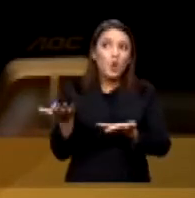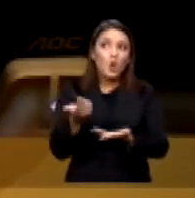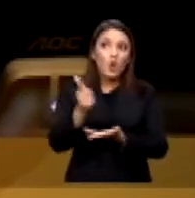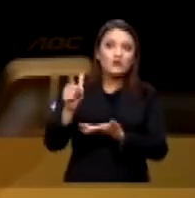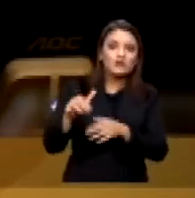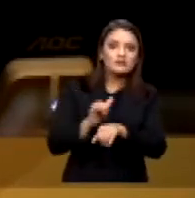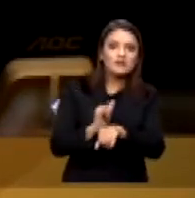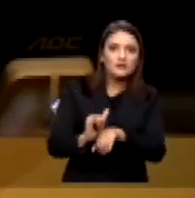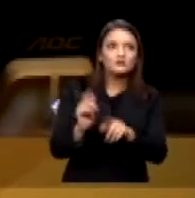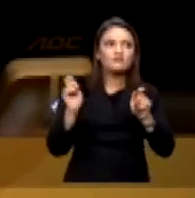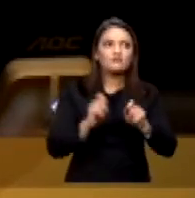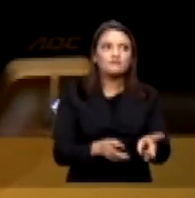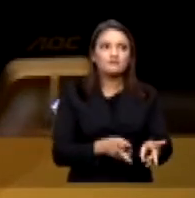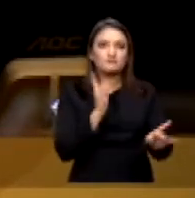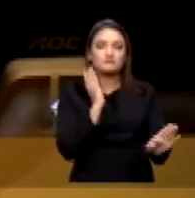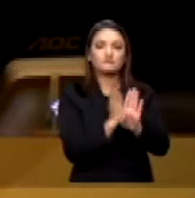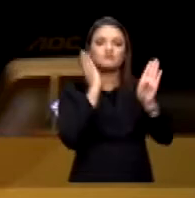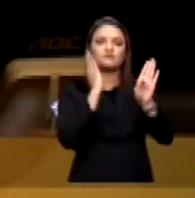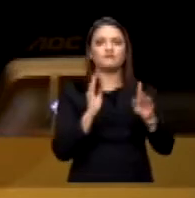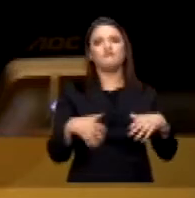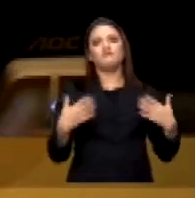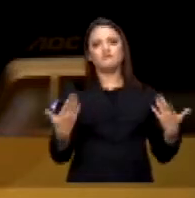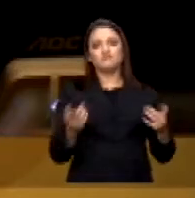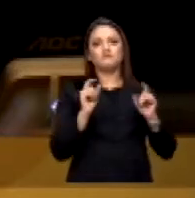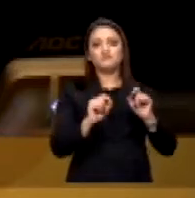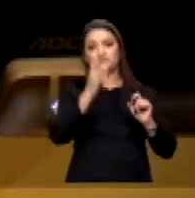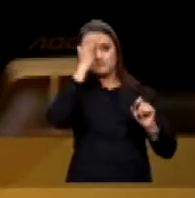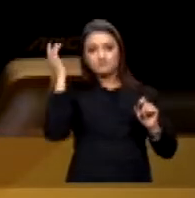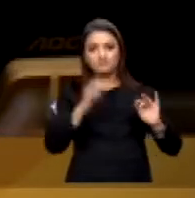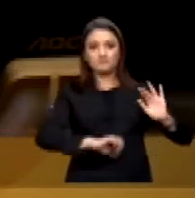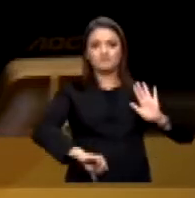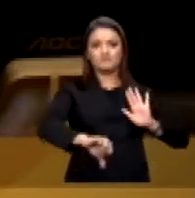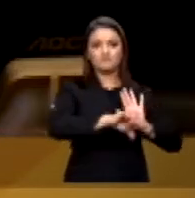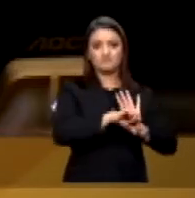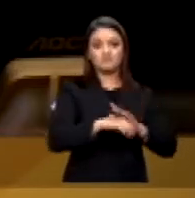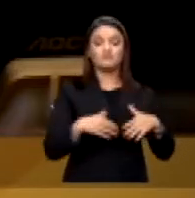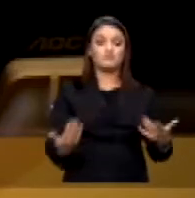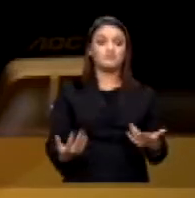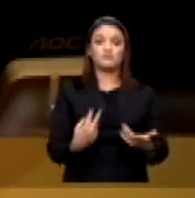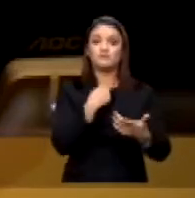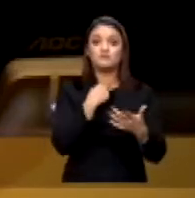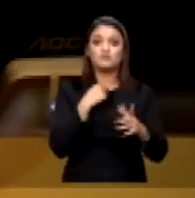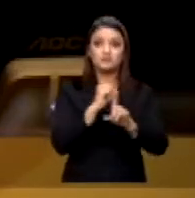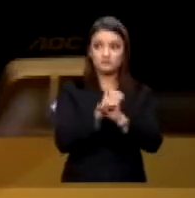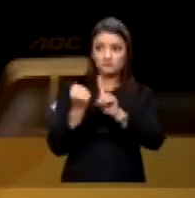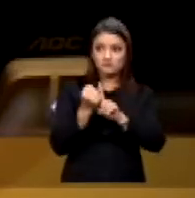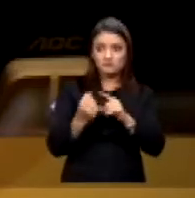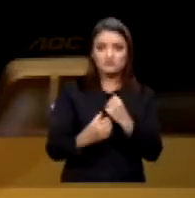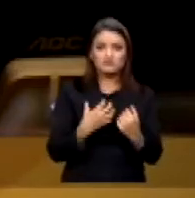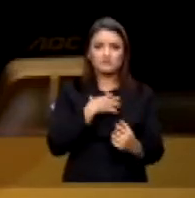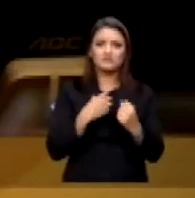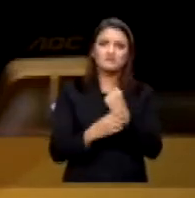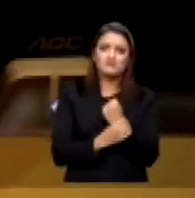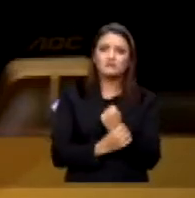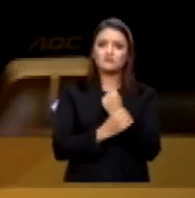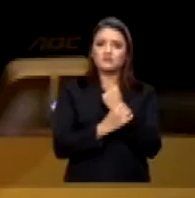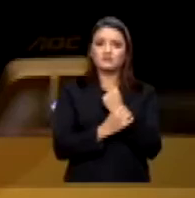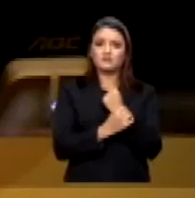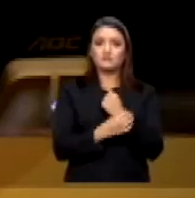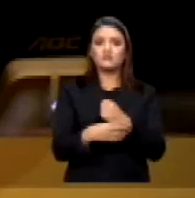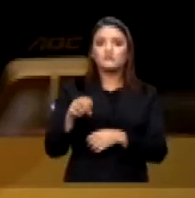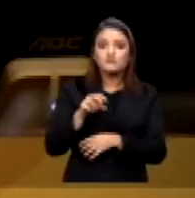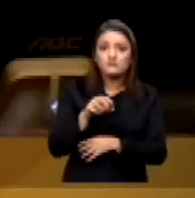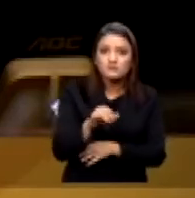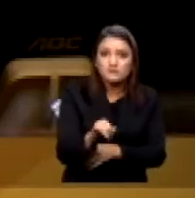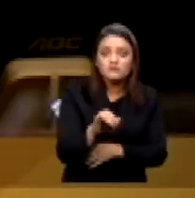Estado possa responsabilizar os faltosos. Não é possível que uma sociedade se sinta segura se o